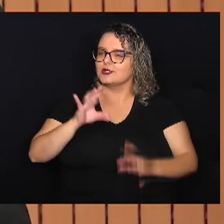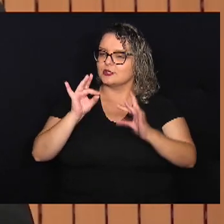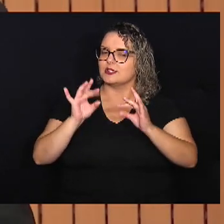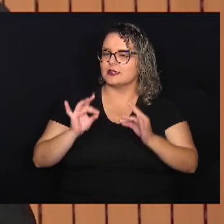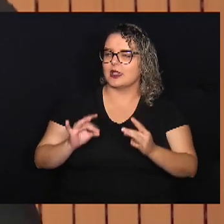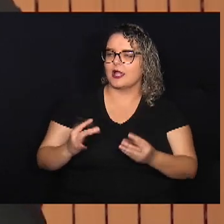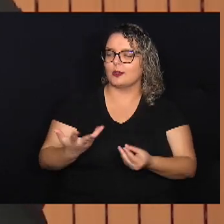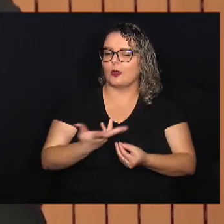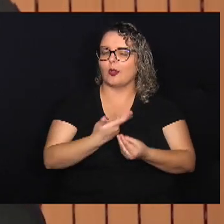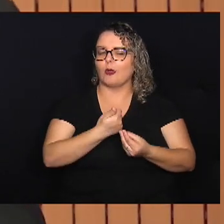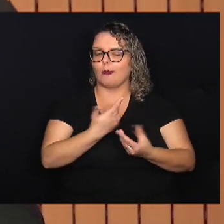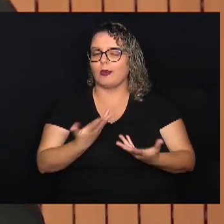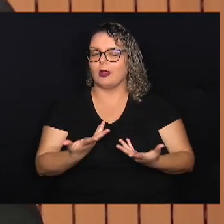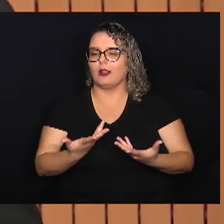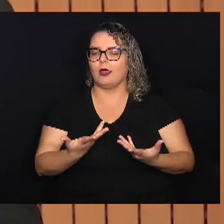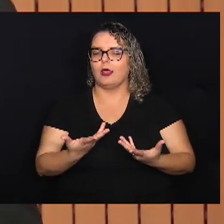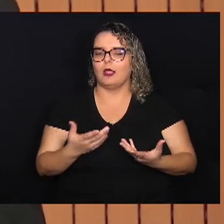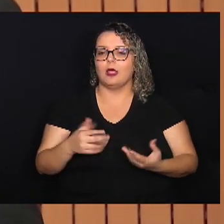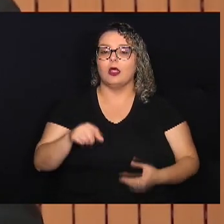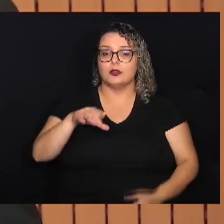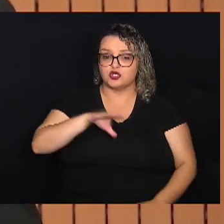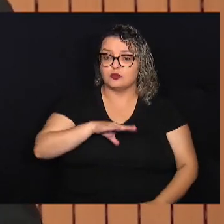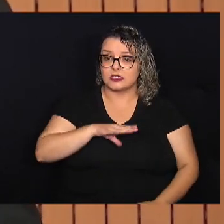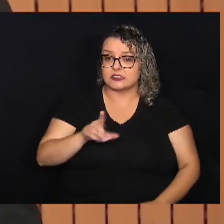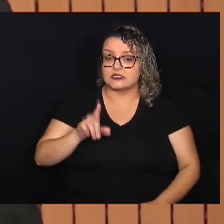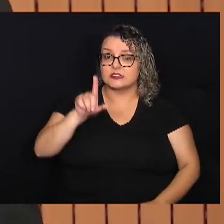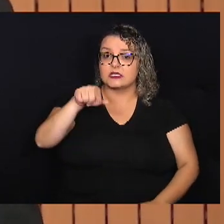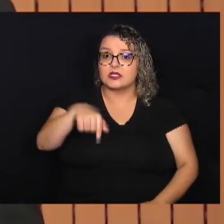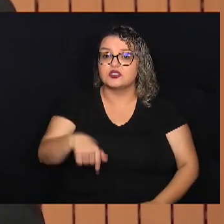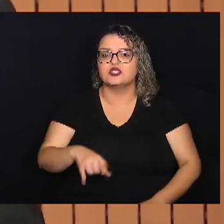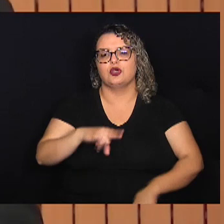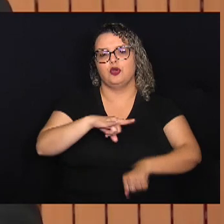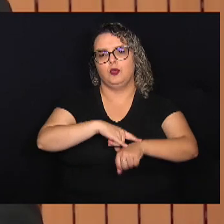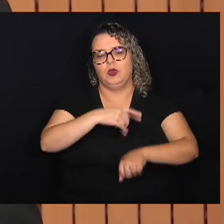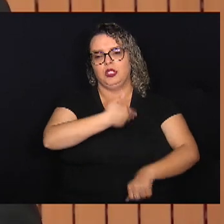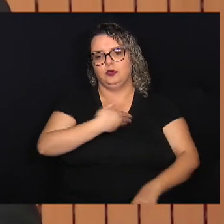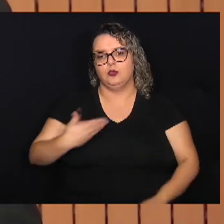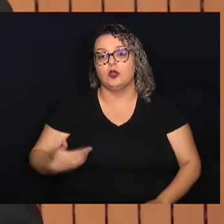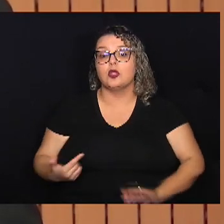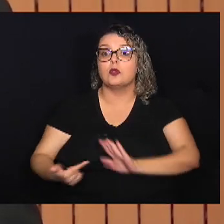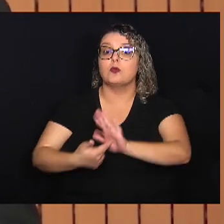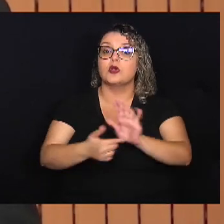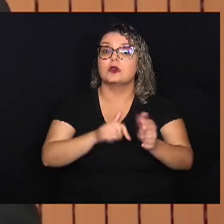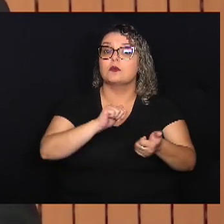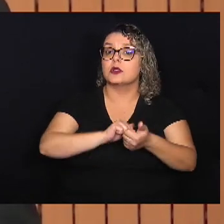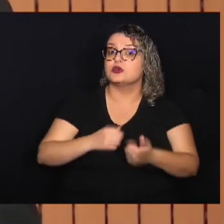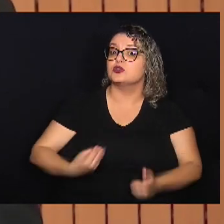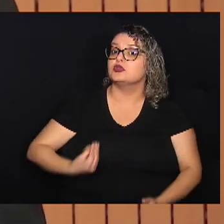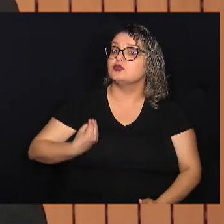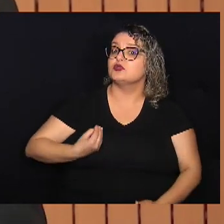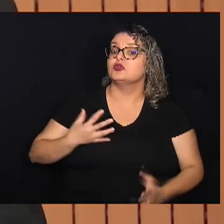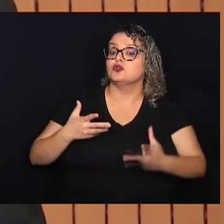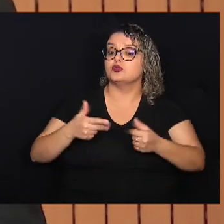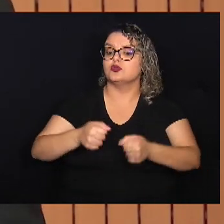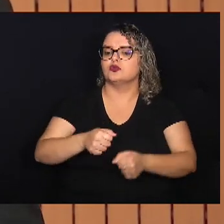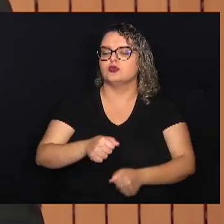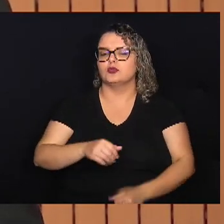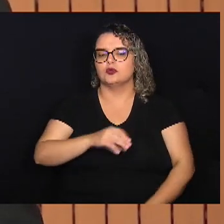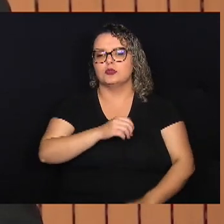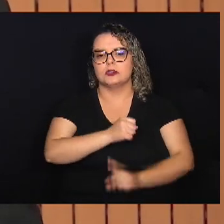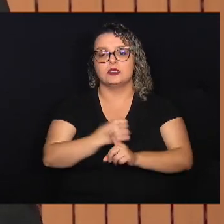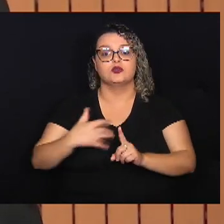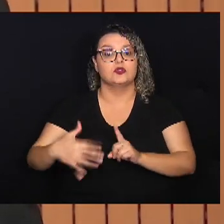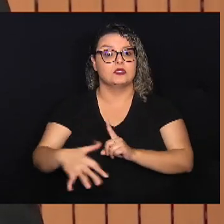sanitário público revela a qualidade de vida da cidade e mostra também a qualidade de vida dos governantes